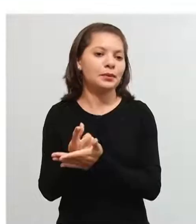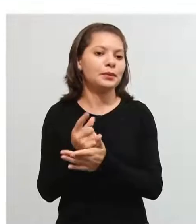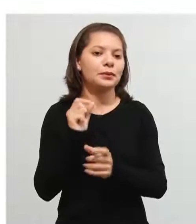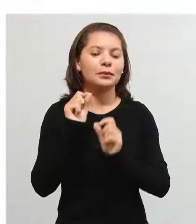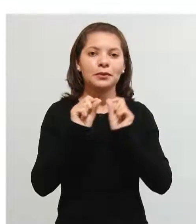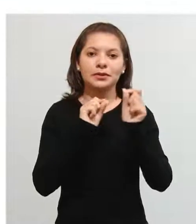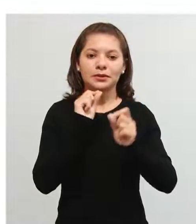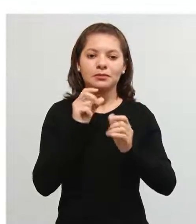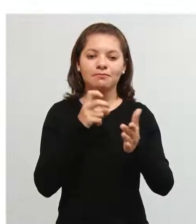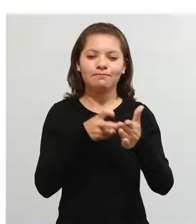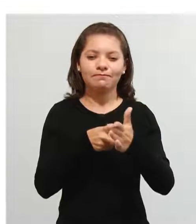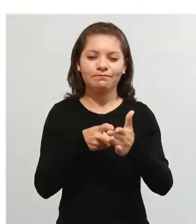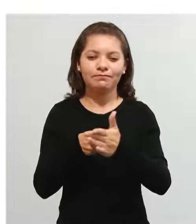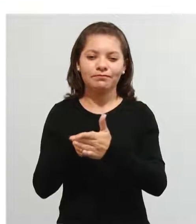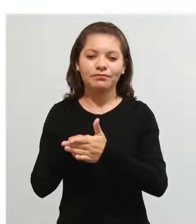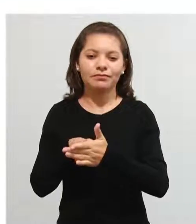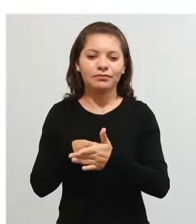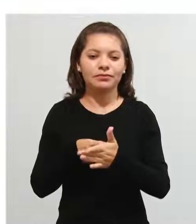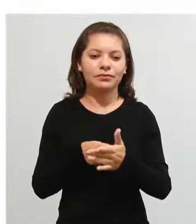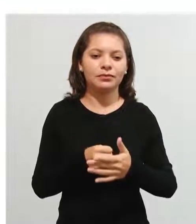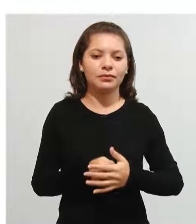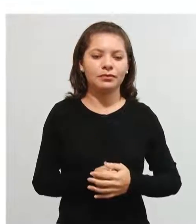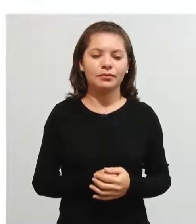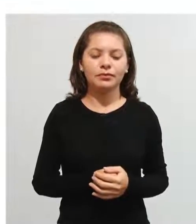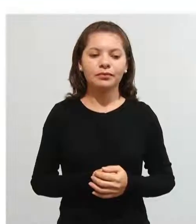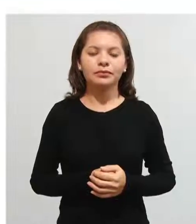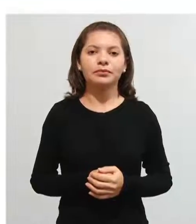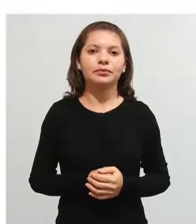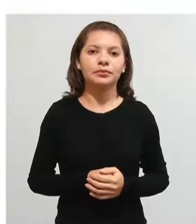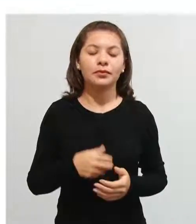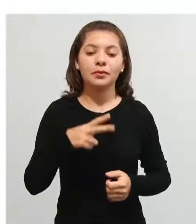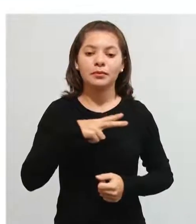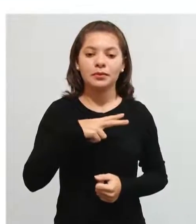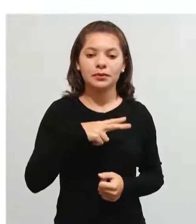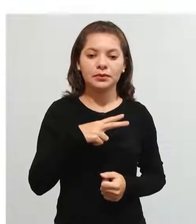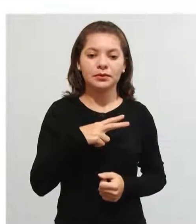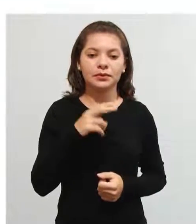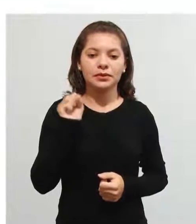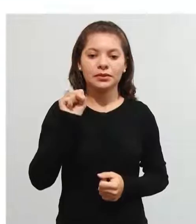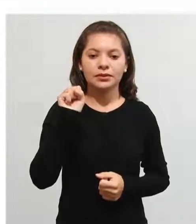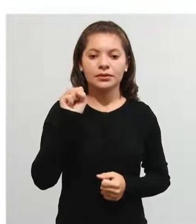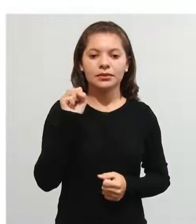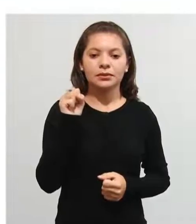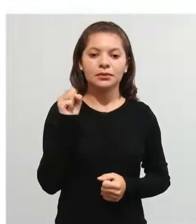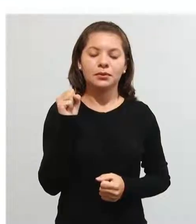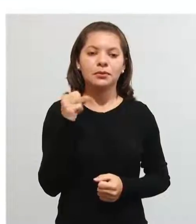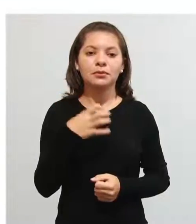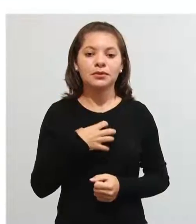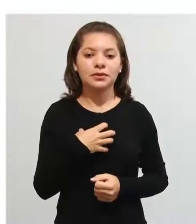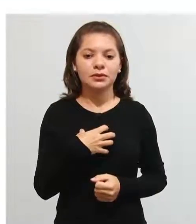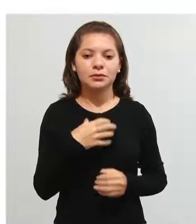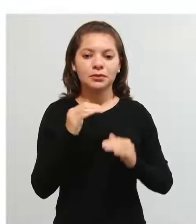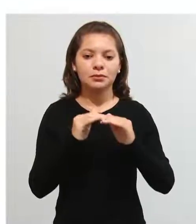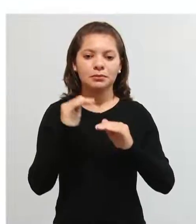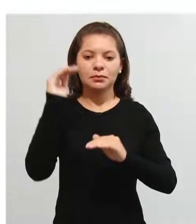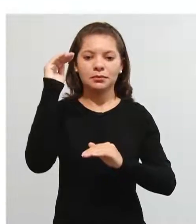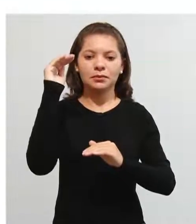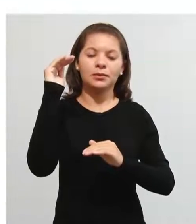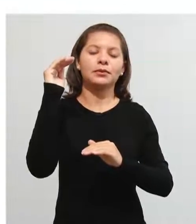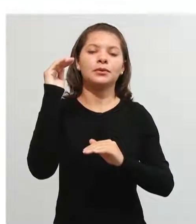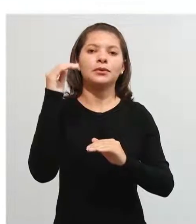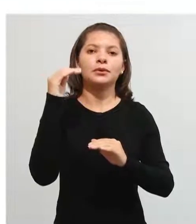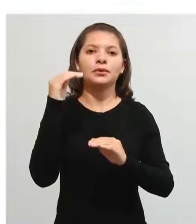como uma punição imposta ao particular, mas sim como um sentimento maior de viver em coletividade,